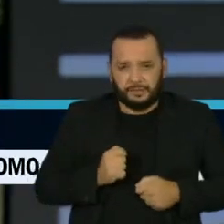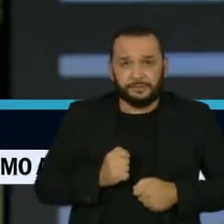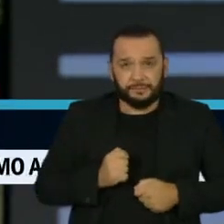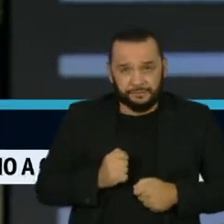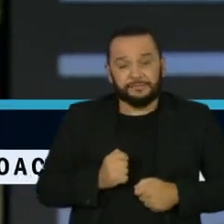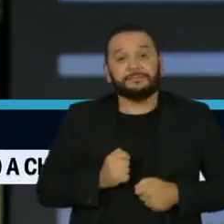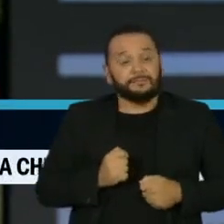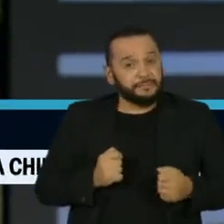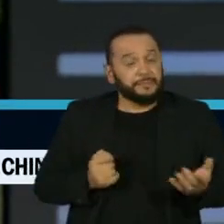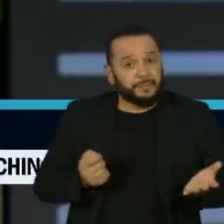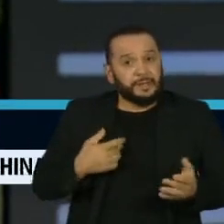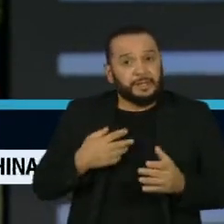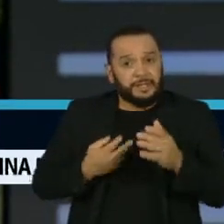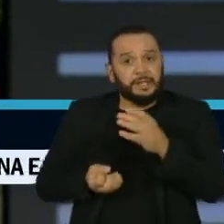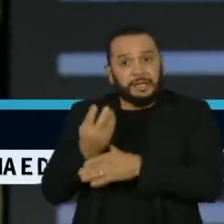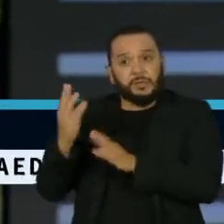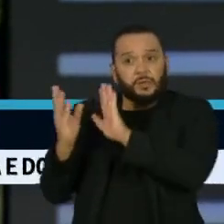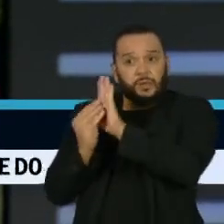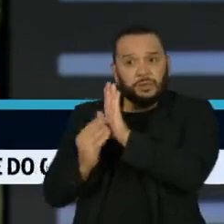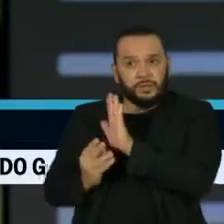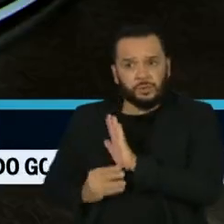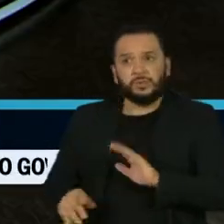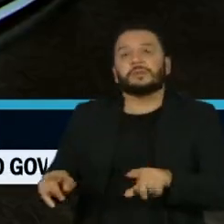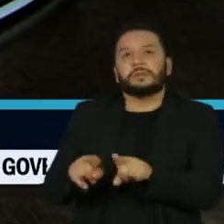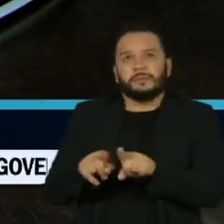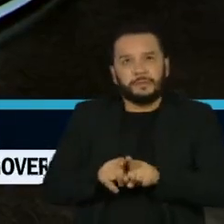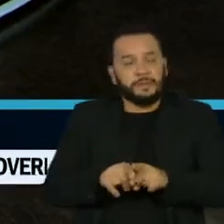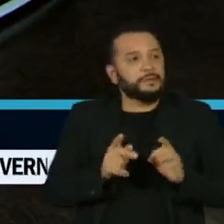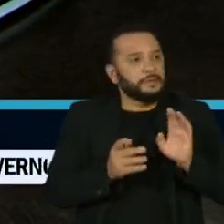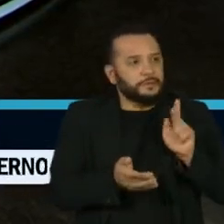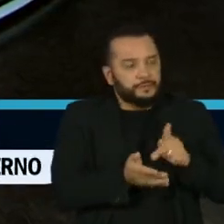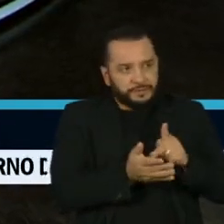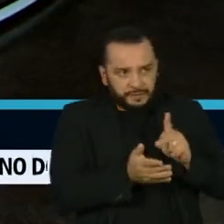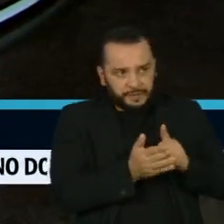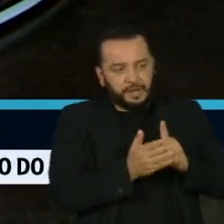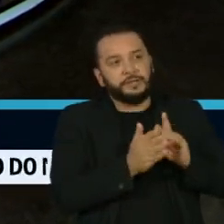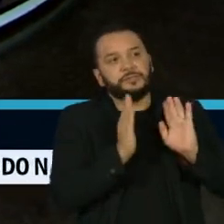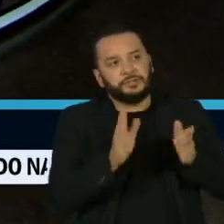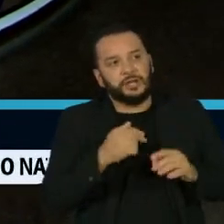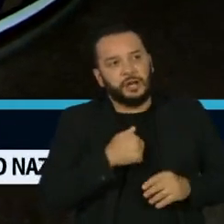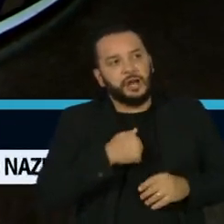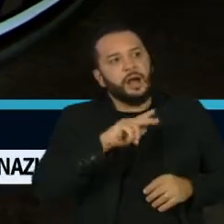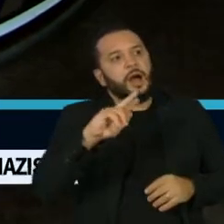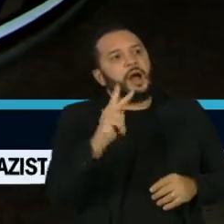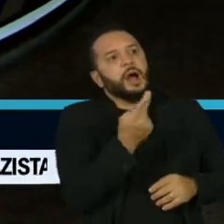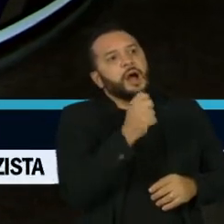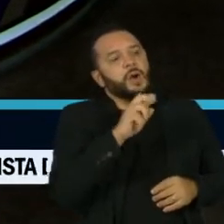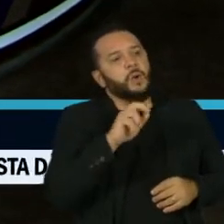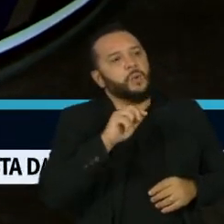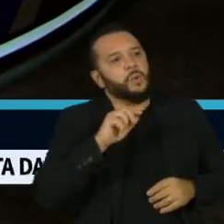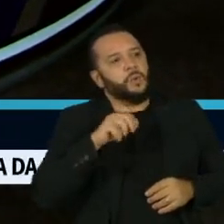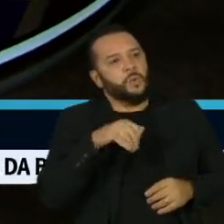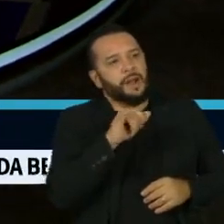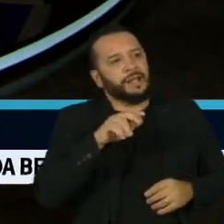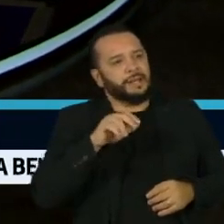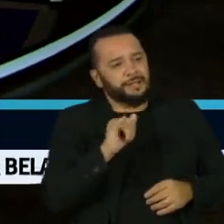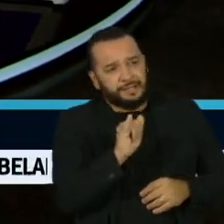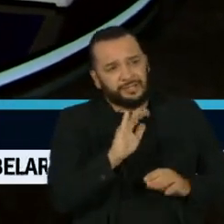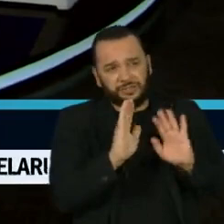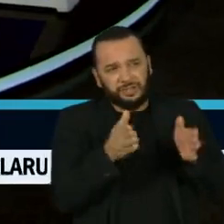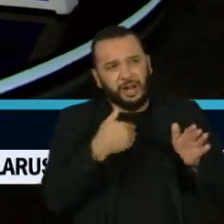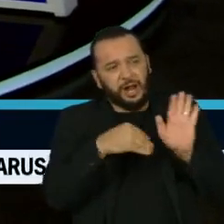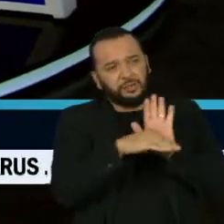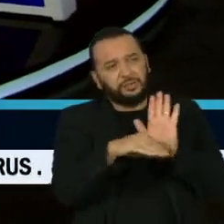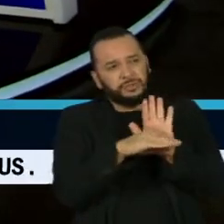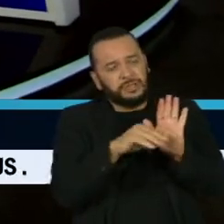agora, inclusive, produzindo conteúdo. Sim, com o TikTok. Aliás, isso que eu ia te falar, a Huawei está ajudando aí super a Rússia com essa questão da